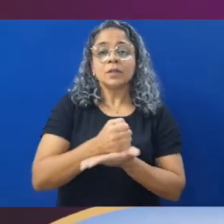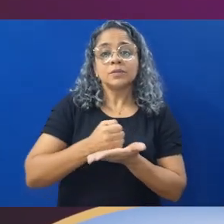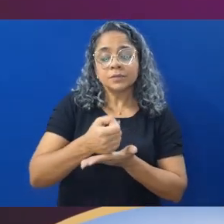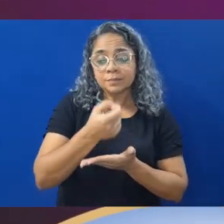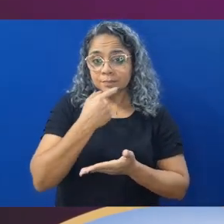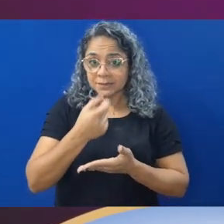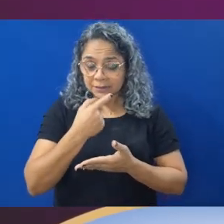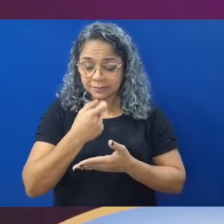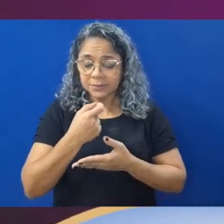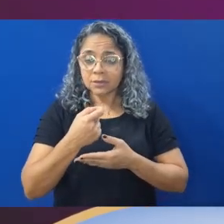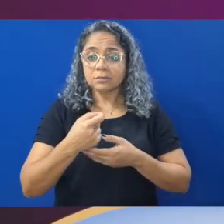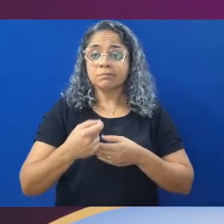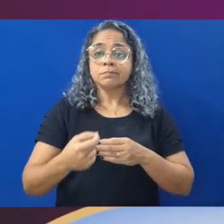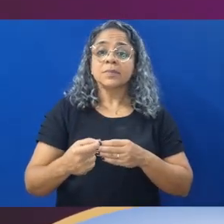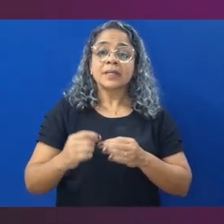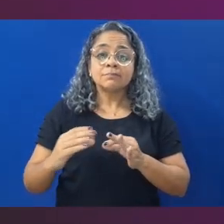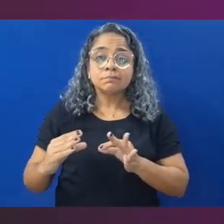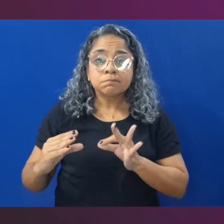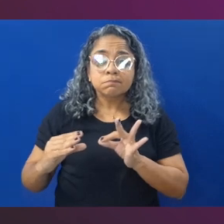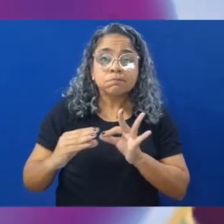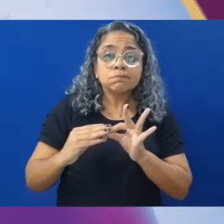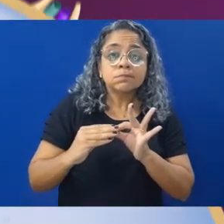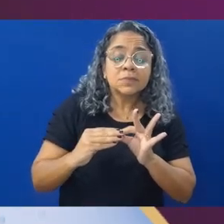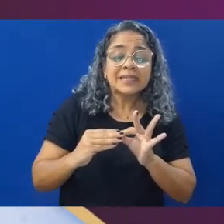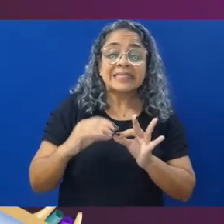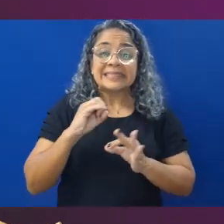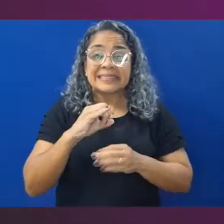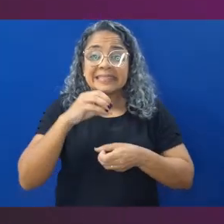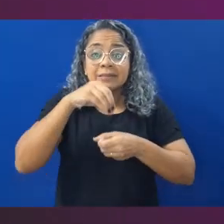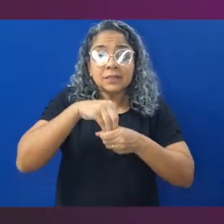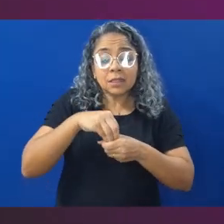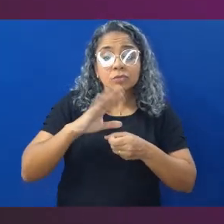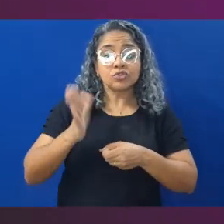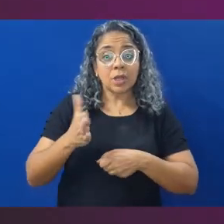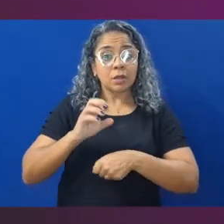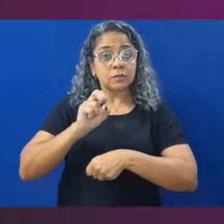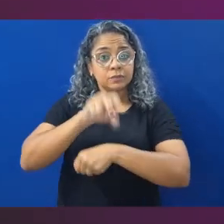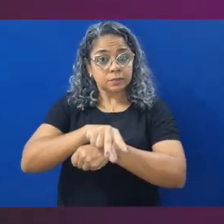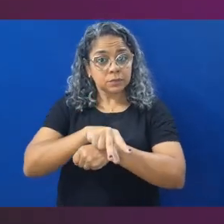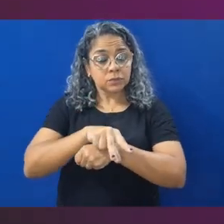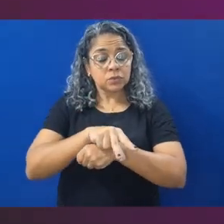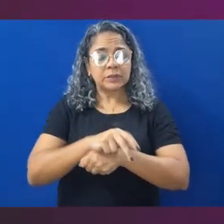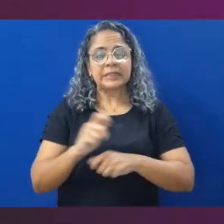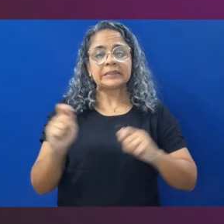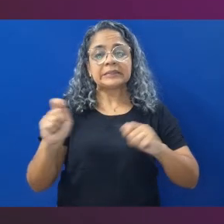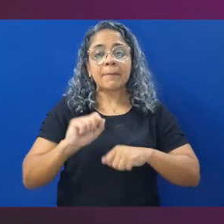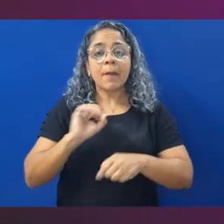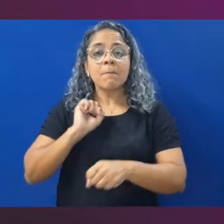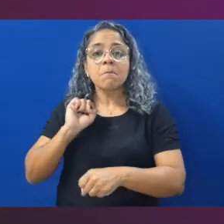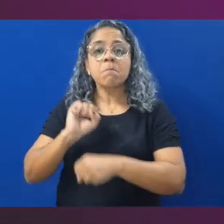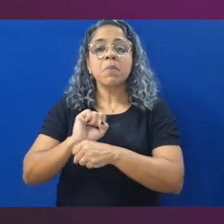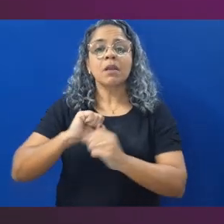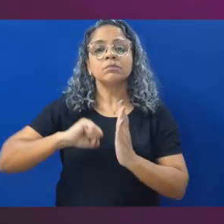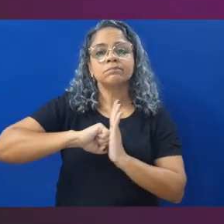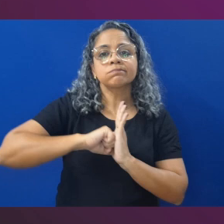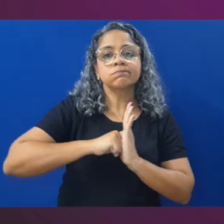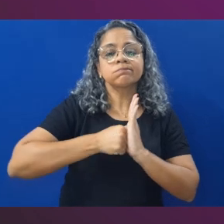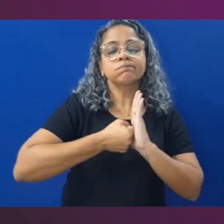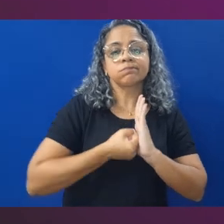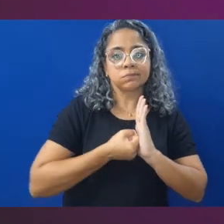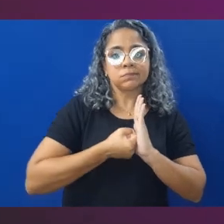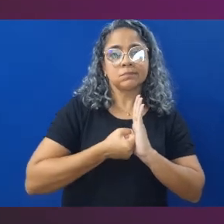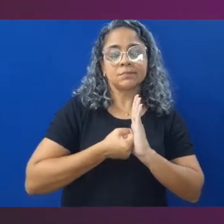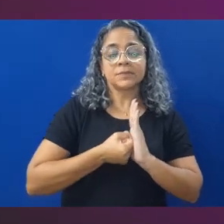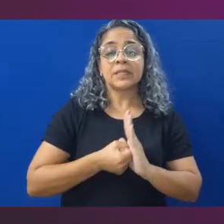do envelope viral com a célula. Se o vírus já estiver dentro da célula, é possível impedir a ação da